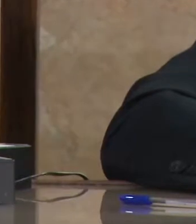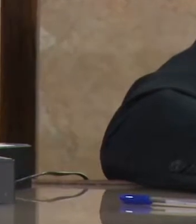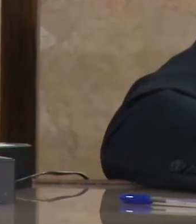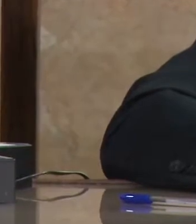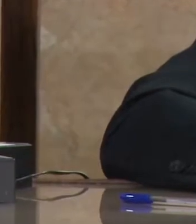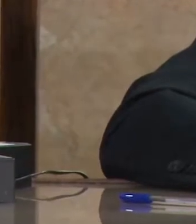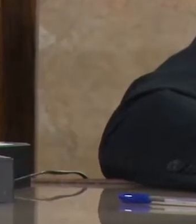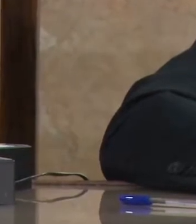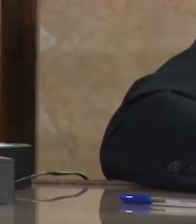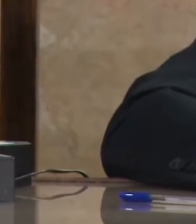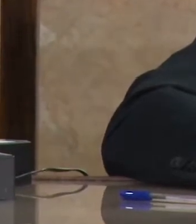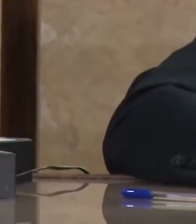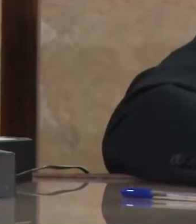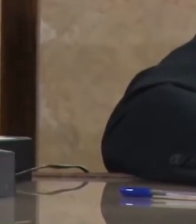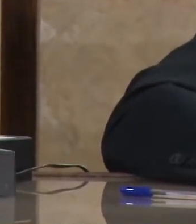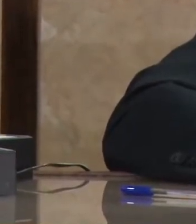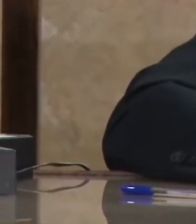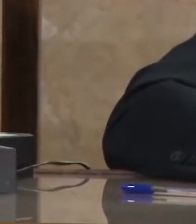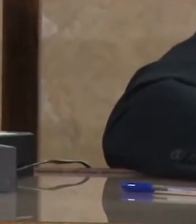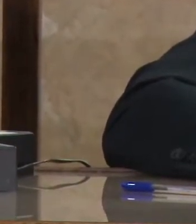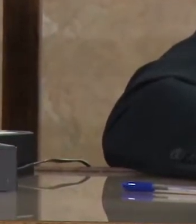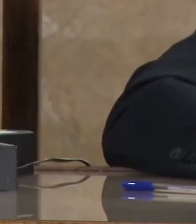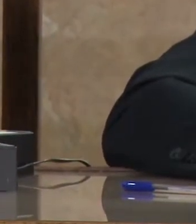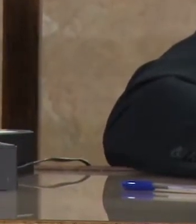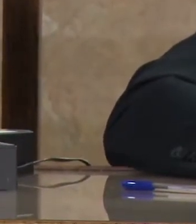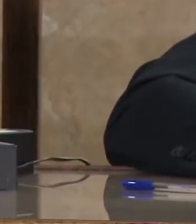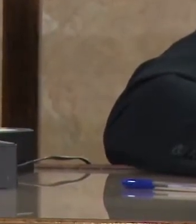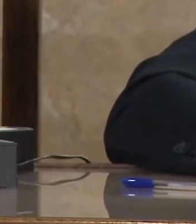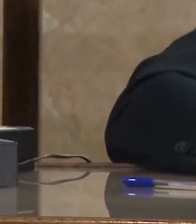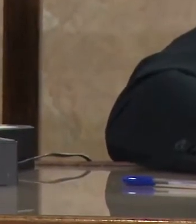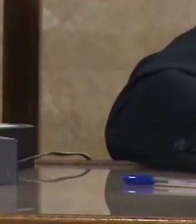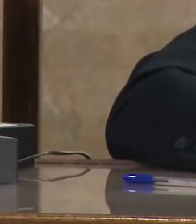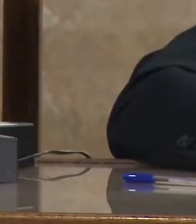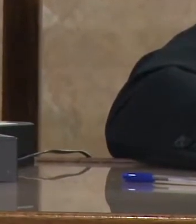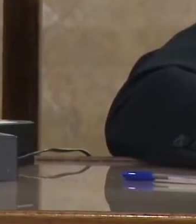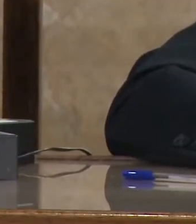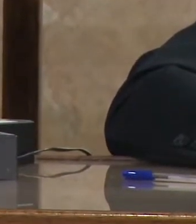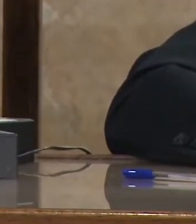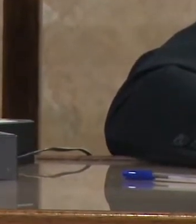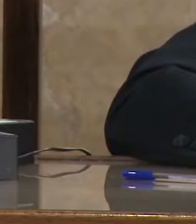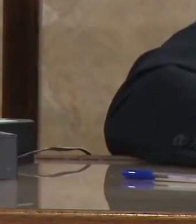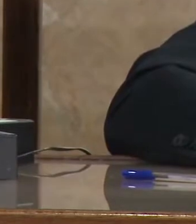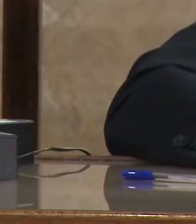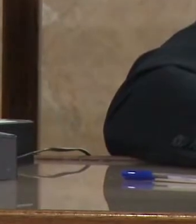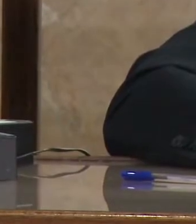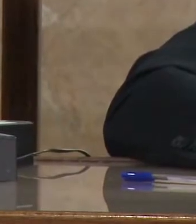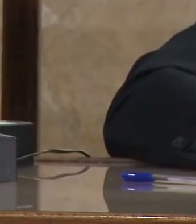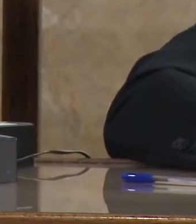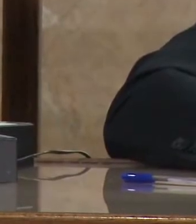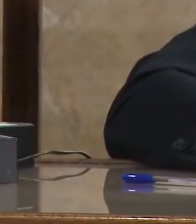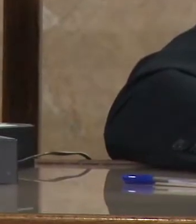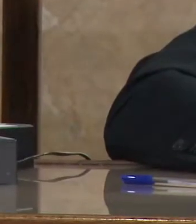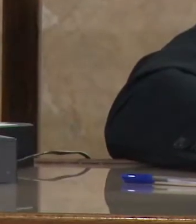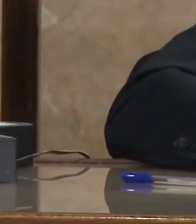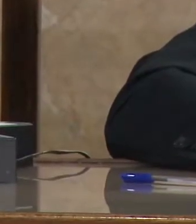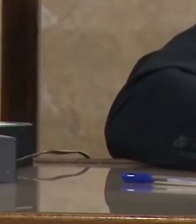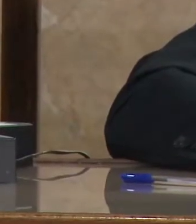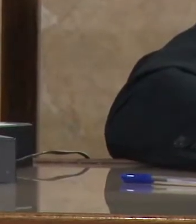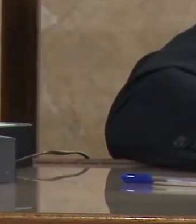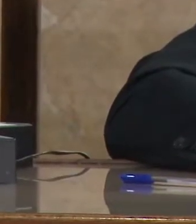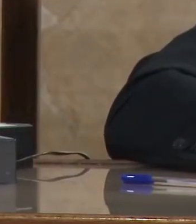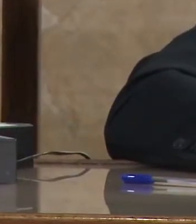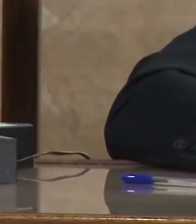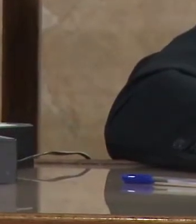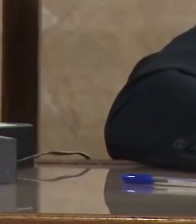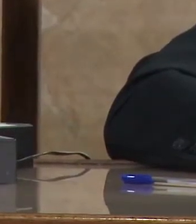de uma unidade básica de saúde, UBS, no bairro Barcos Cavaleiro, primeiro distrito desse município.